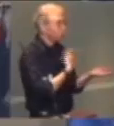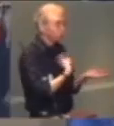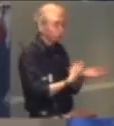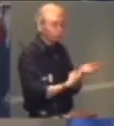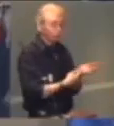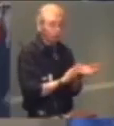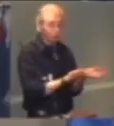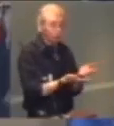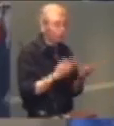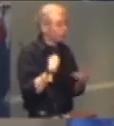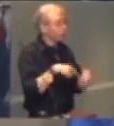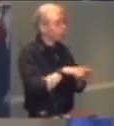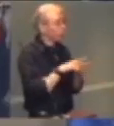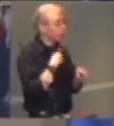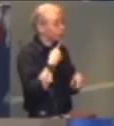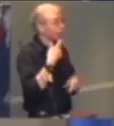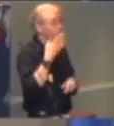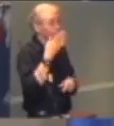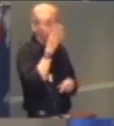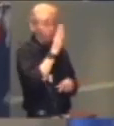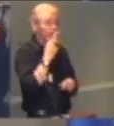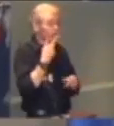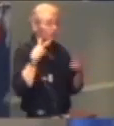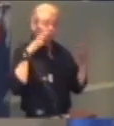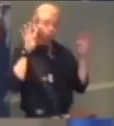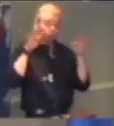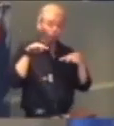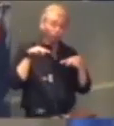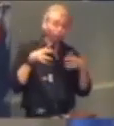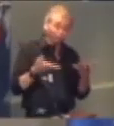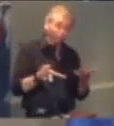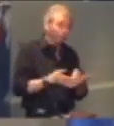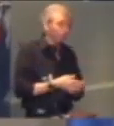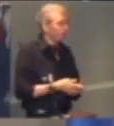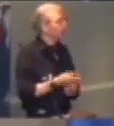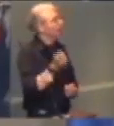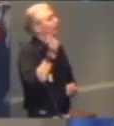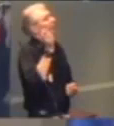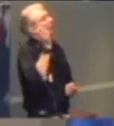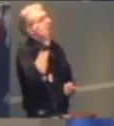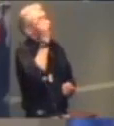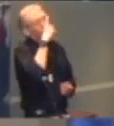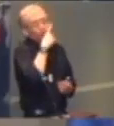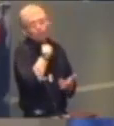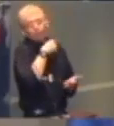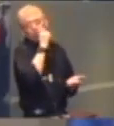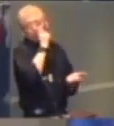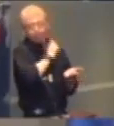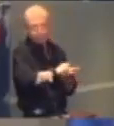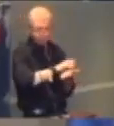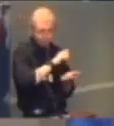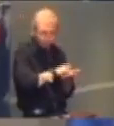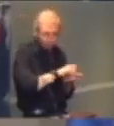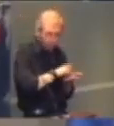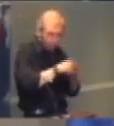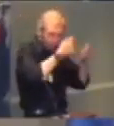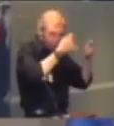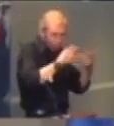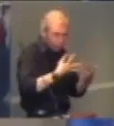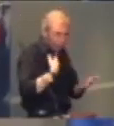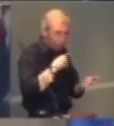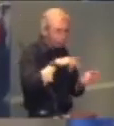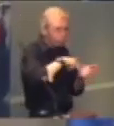nos assistindo no Brasil a fora a difícil tarefa de escrever sobre autismo